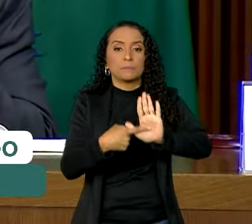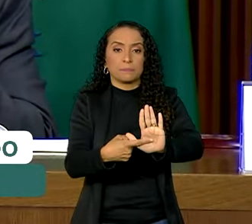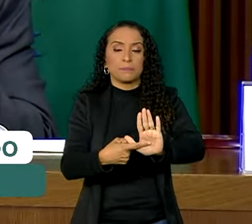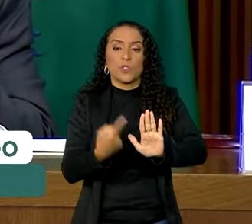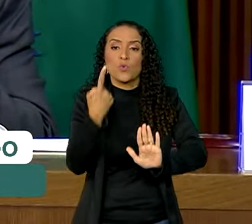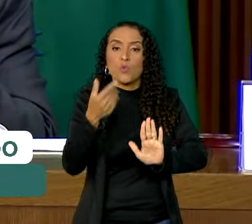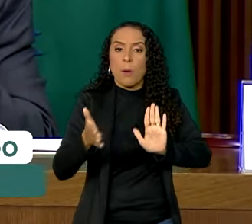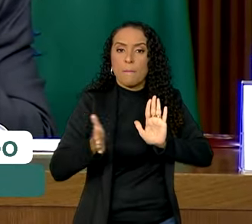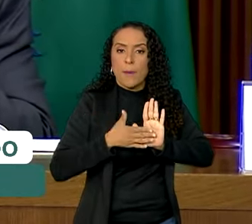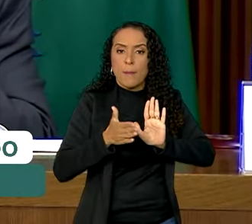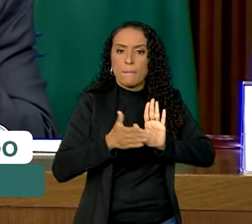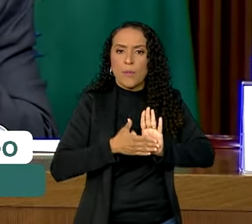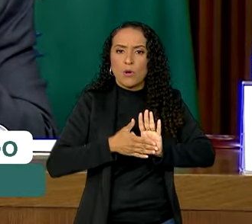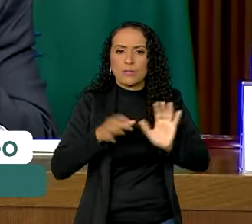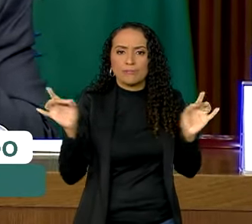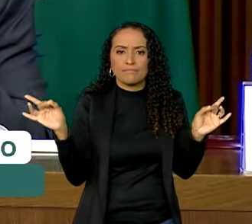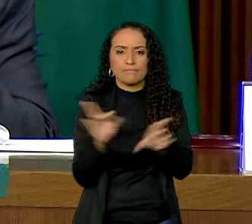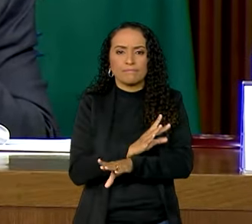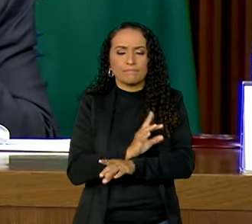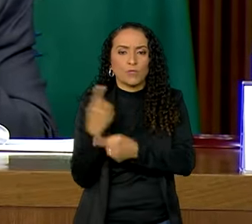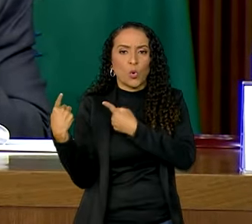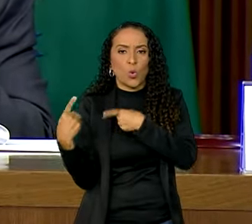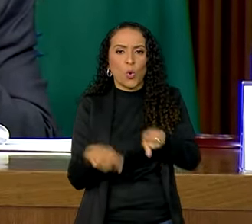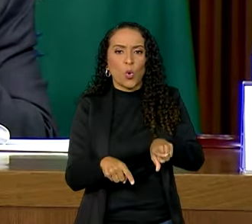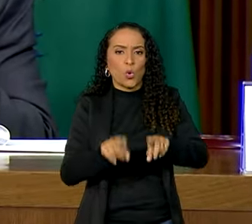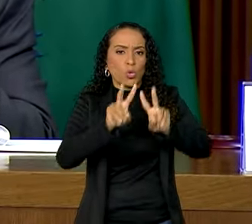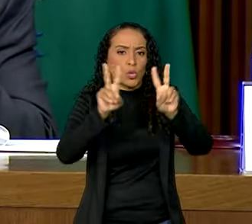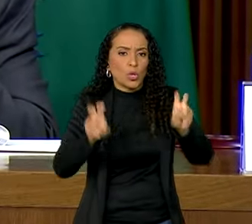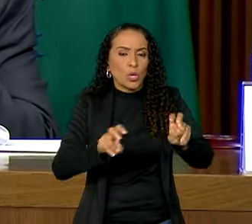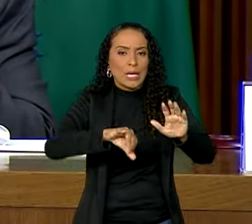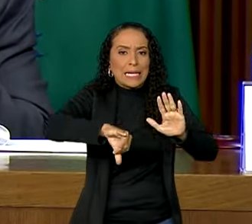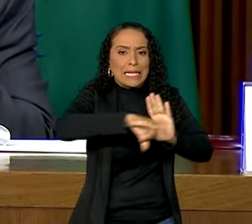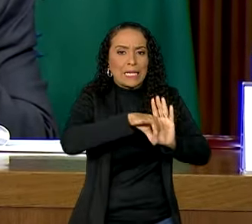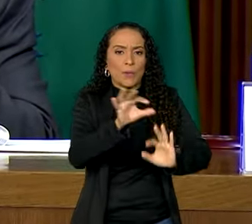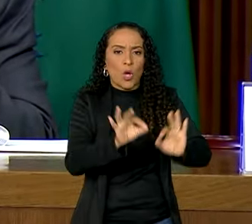uma proposta definitiva de combate ao chamado crime organizado.